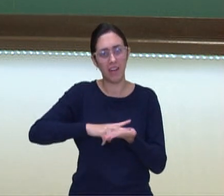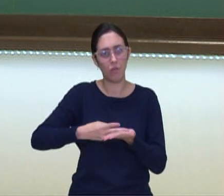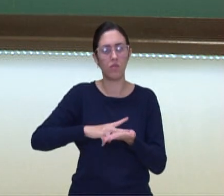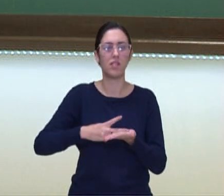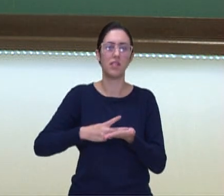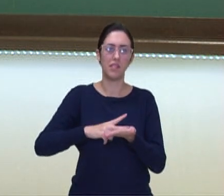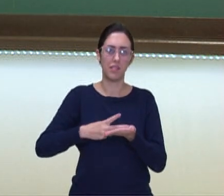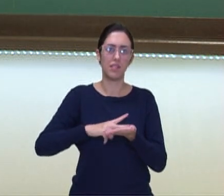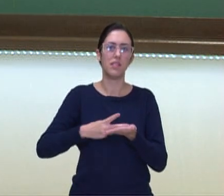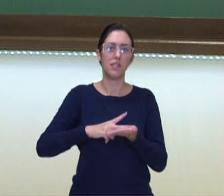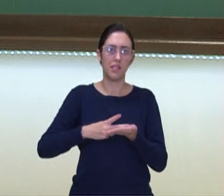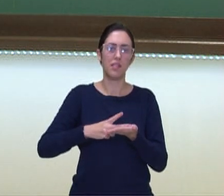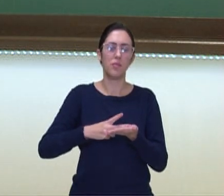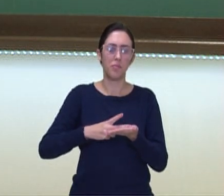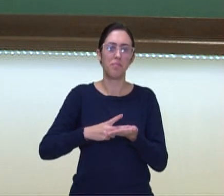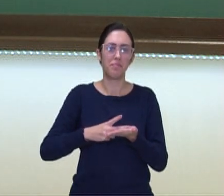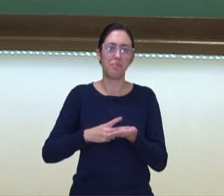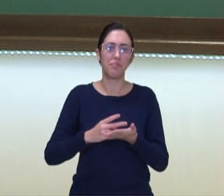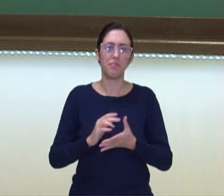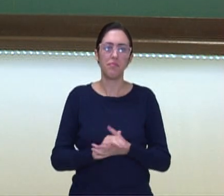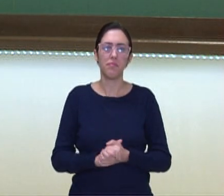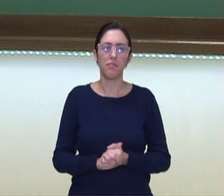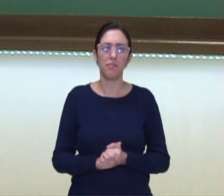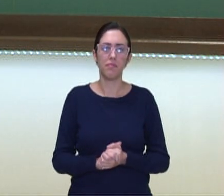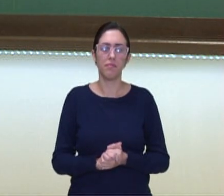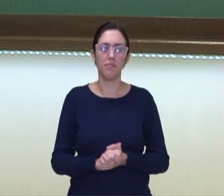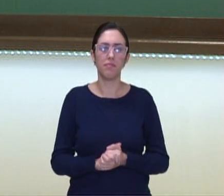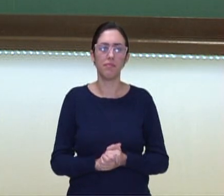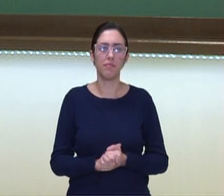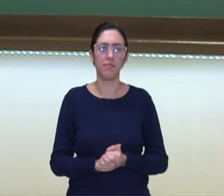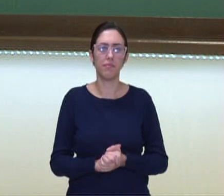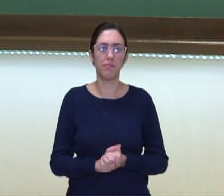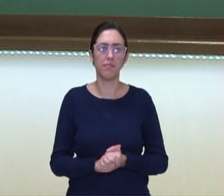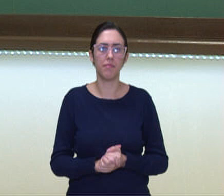generalização de situações problema, tá?